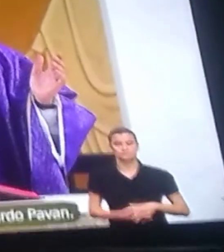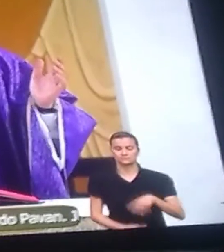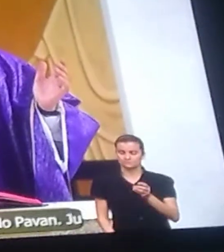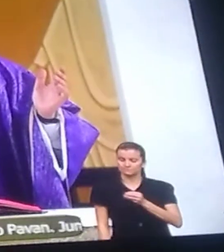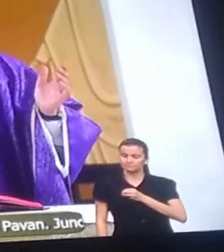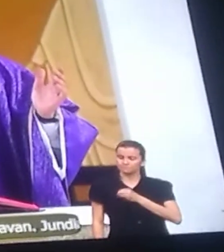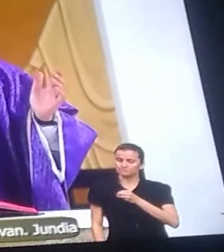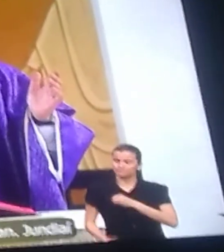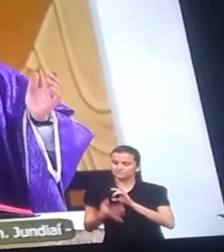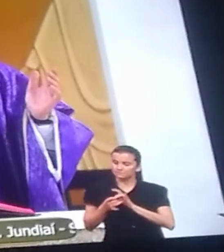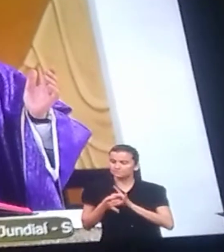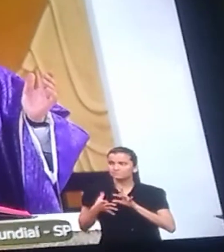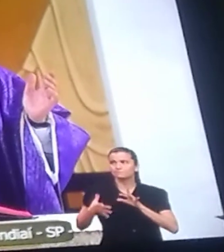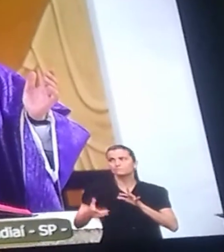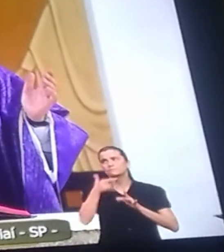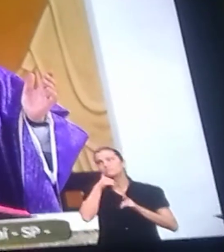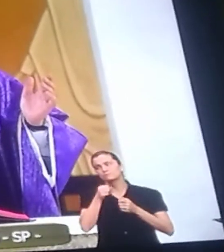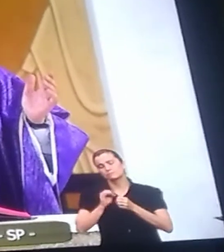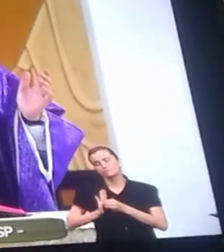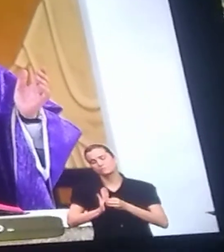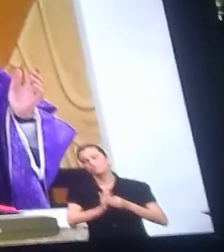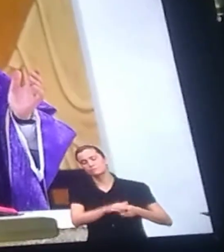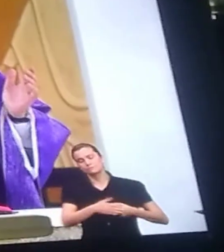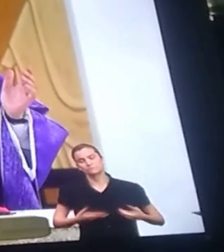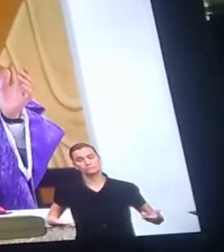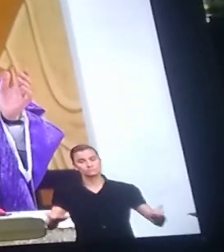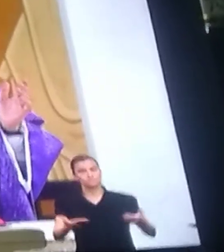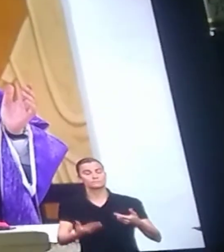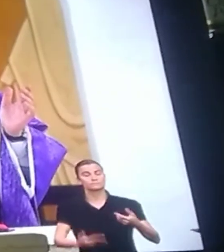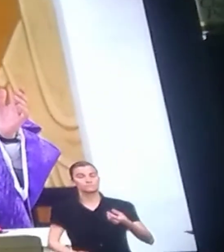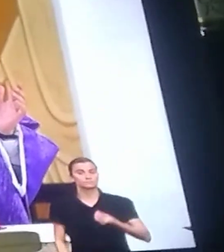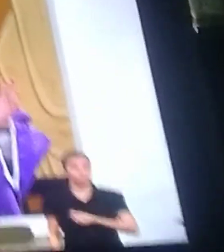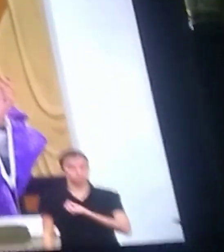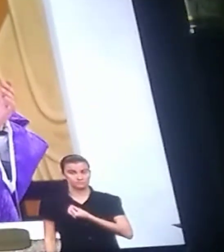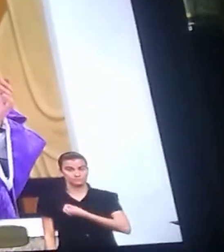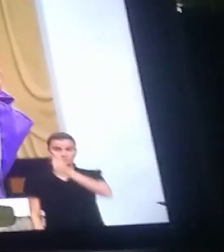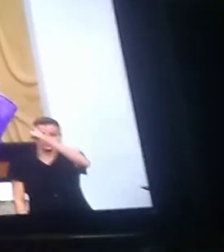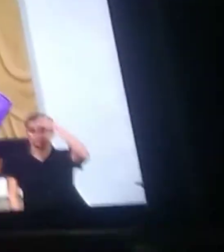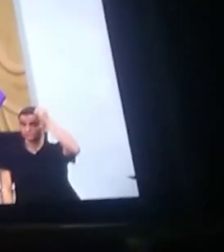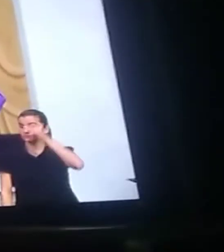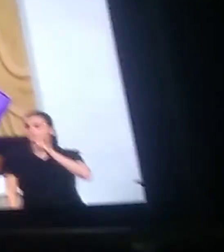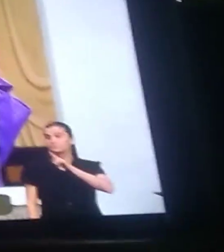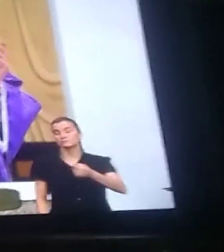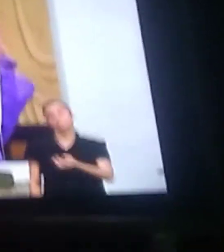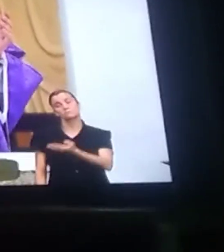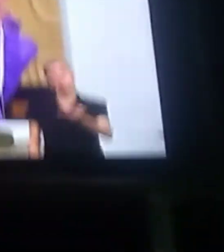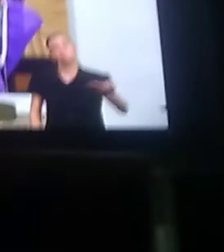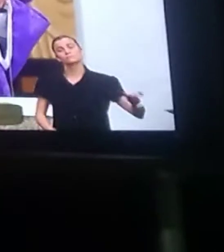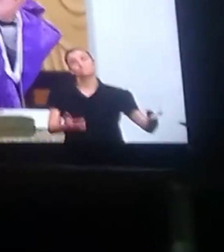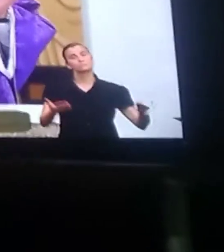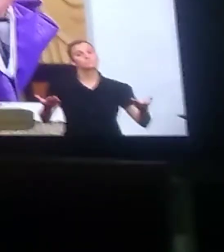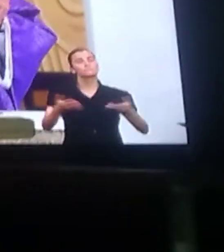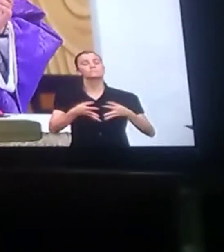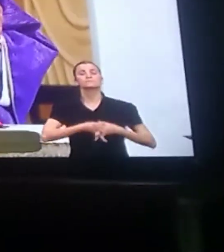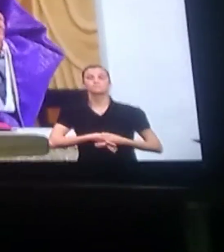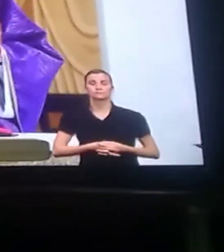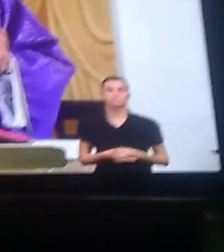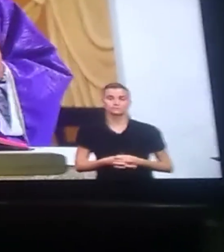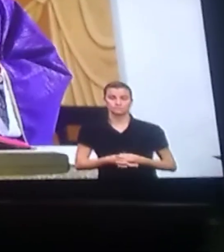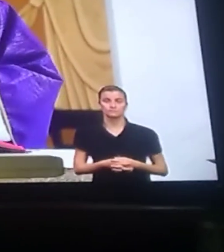Sejamos herdeiros das vossas promessas, por nosso Senhor Jesus Cristo,